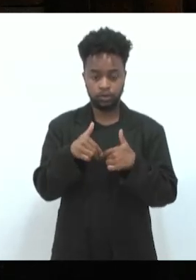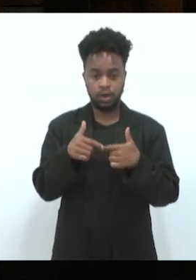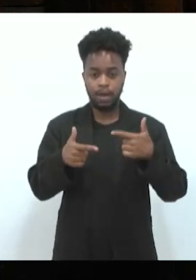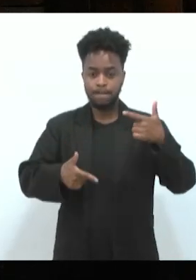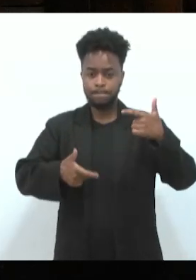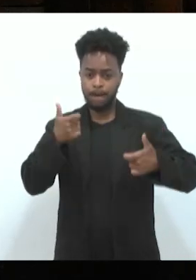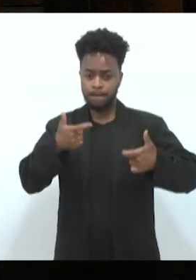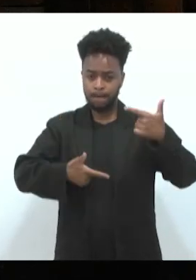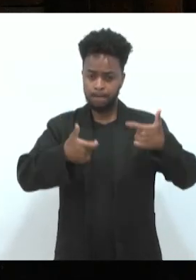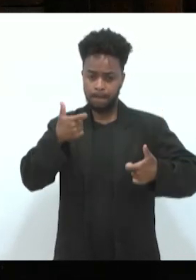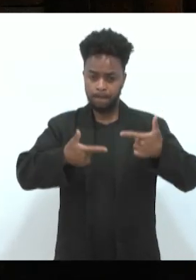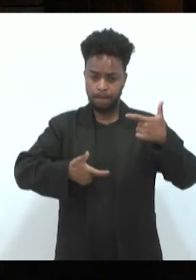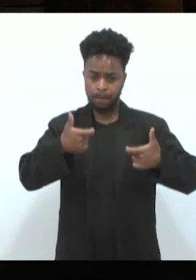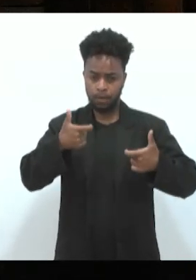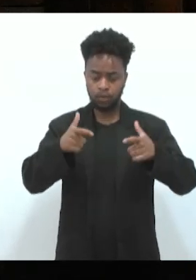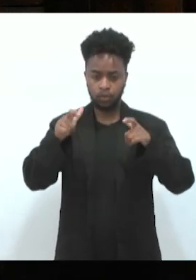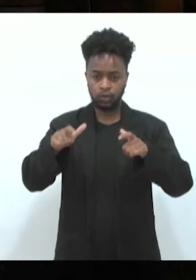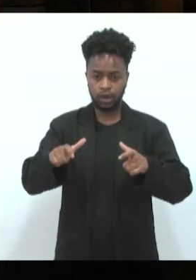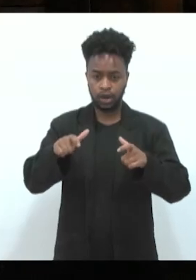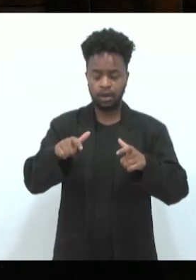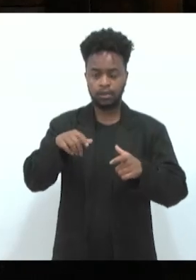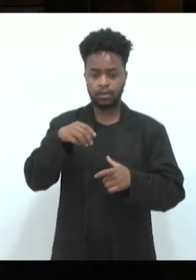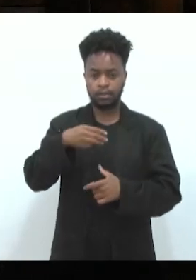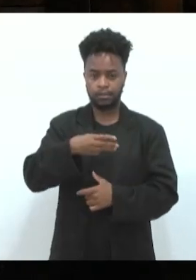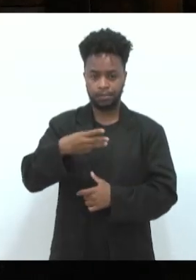que houve na Maré.